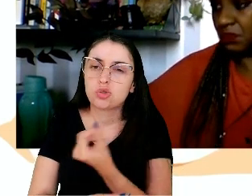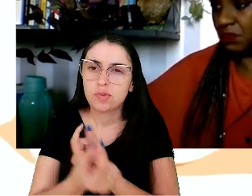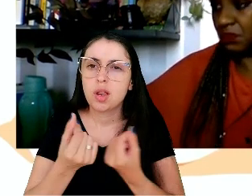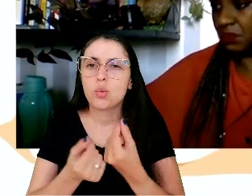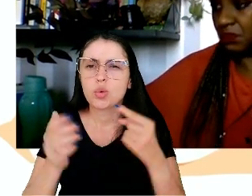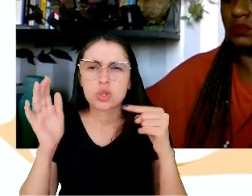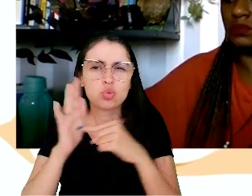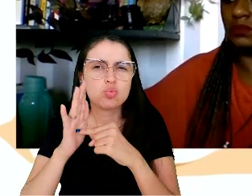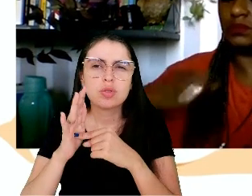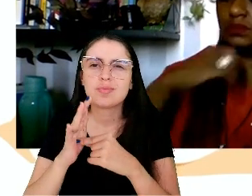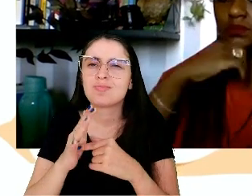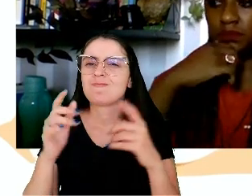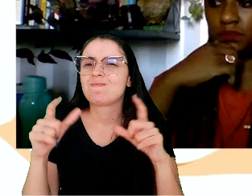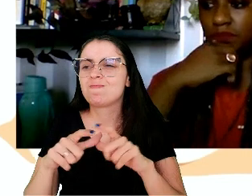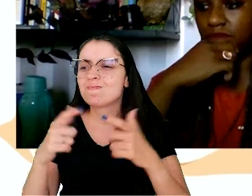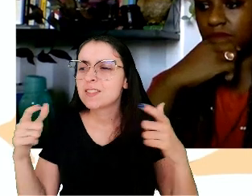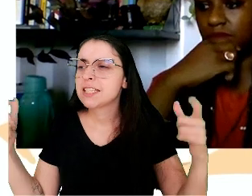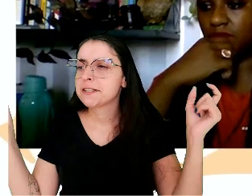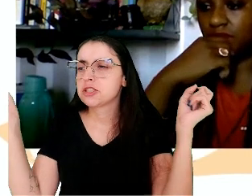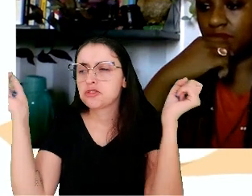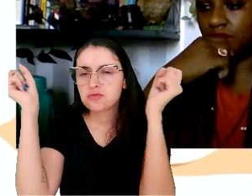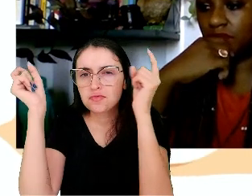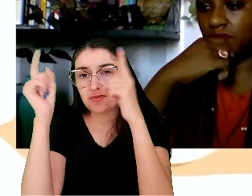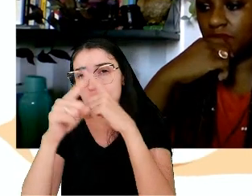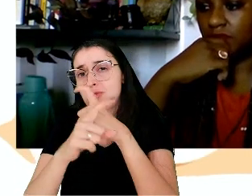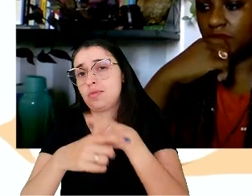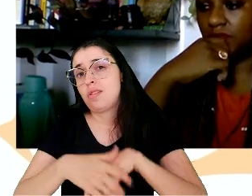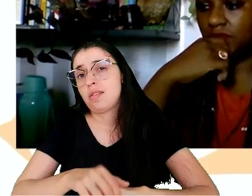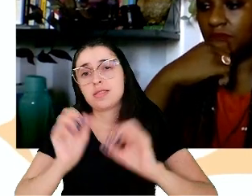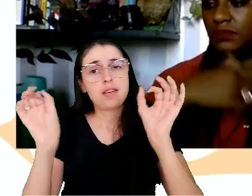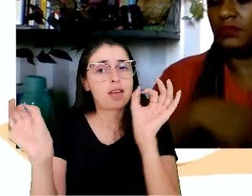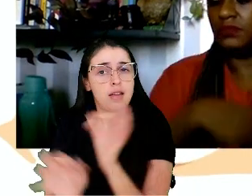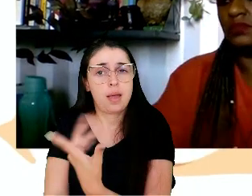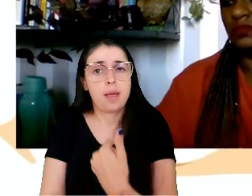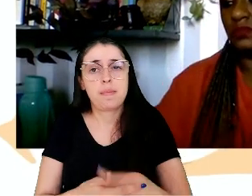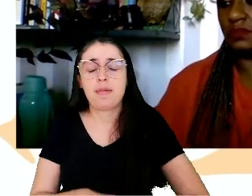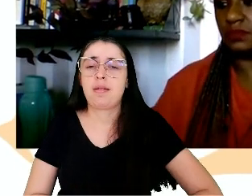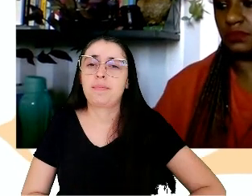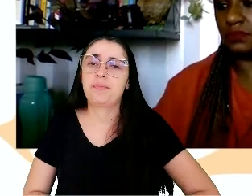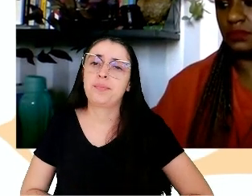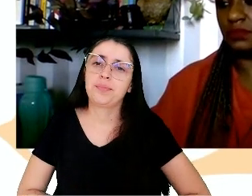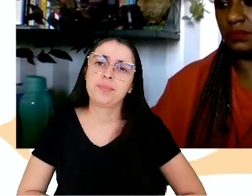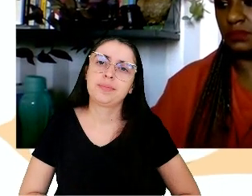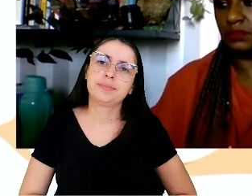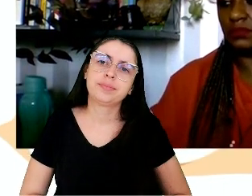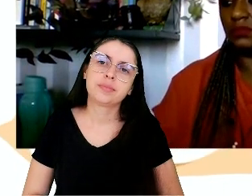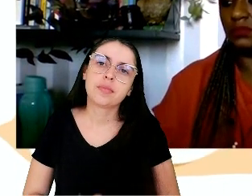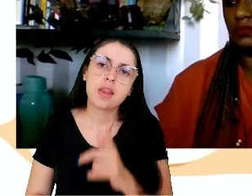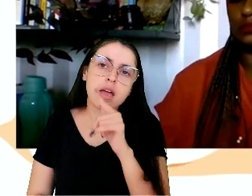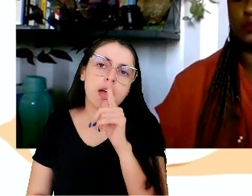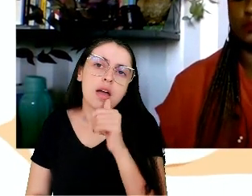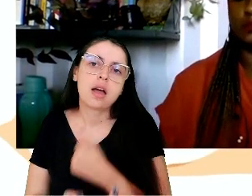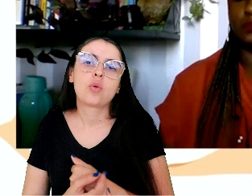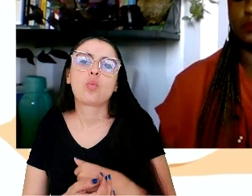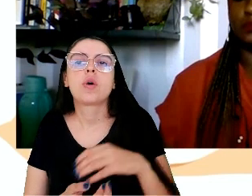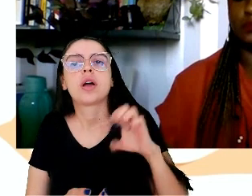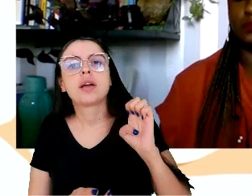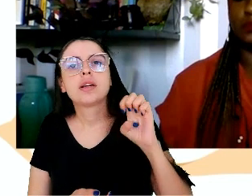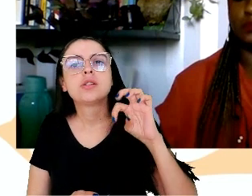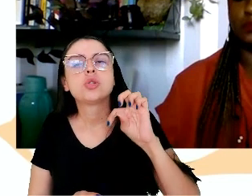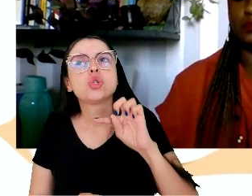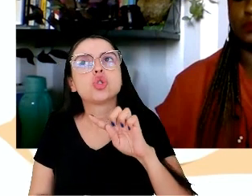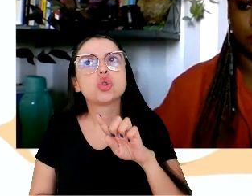esse grande desafio que é a universalização da cobertura para abastecimento de água e esgoto para toda a